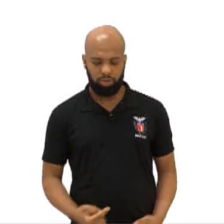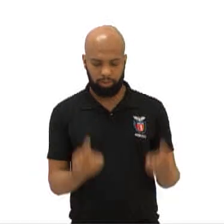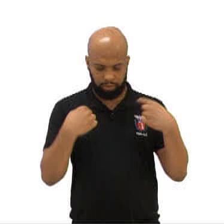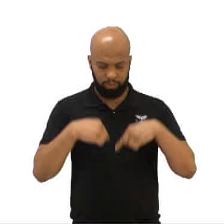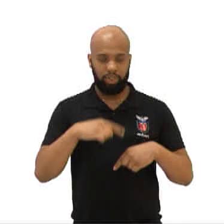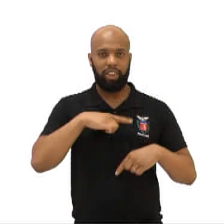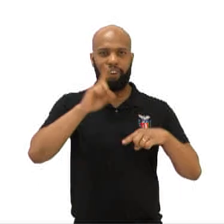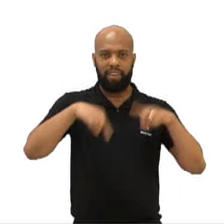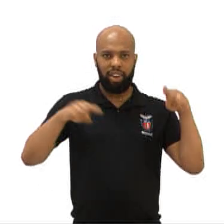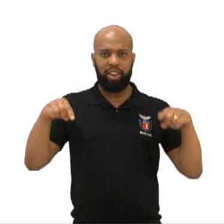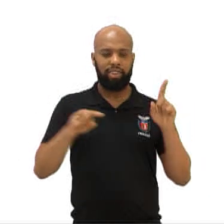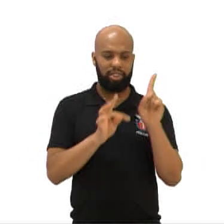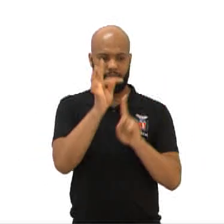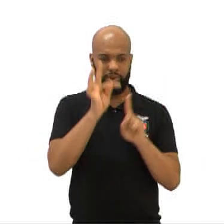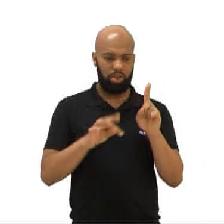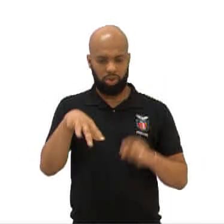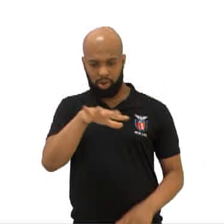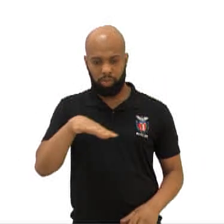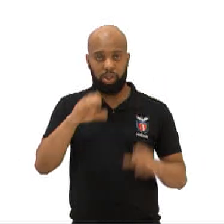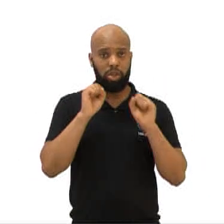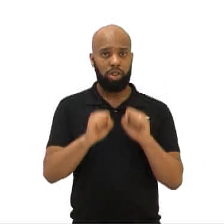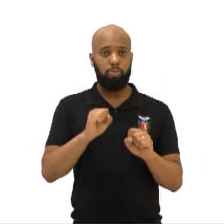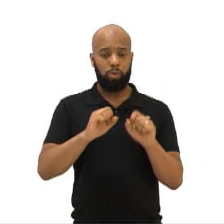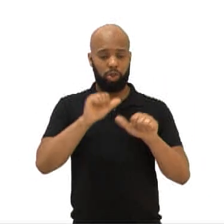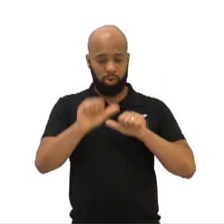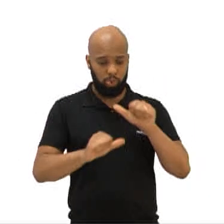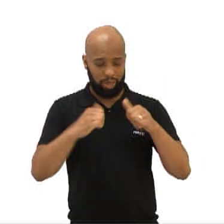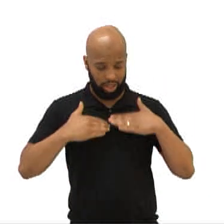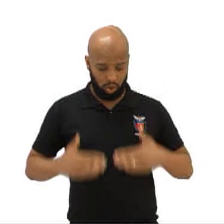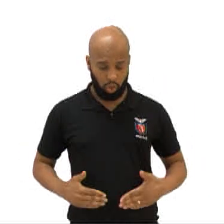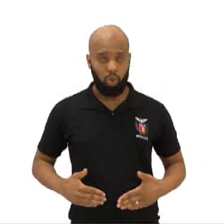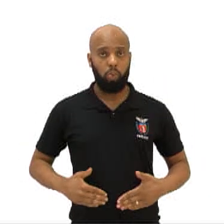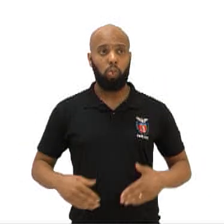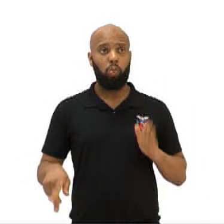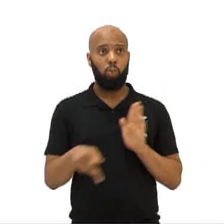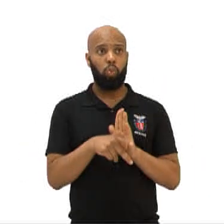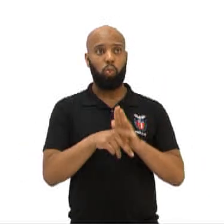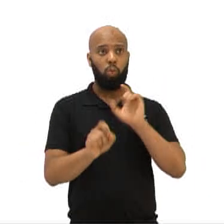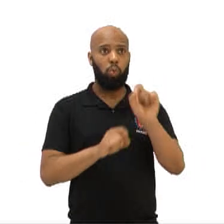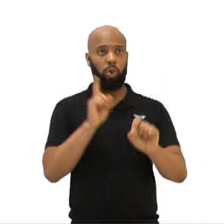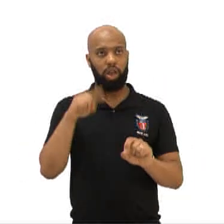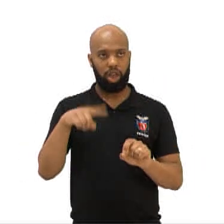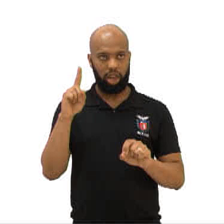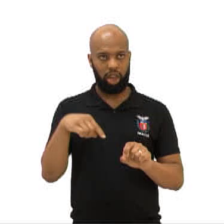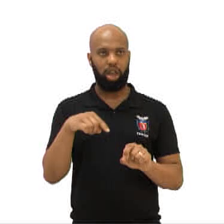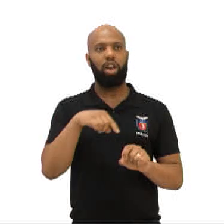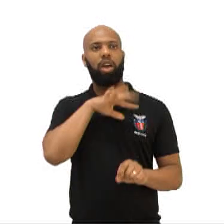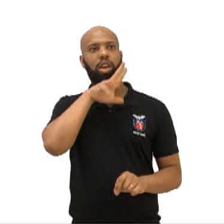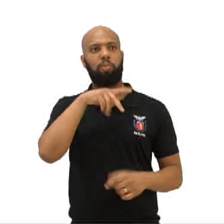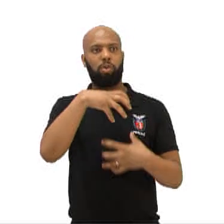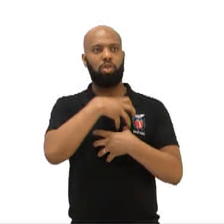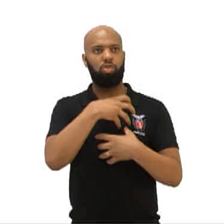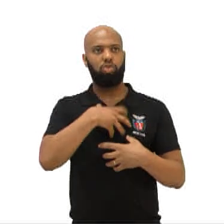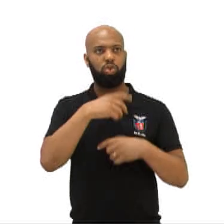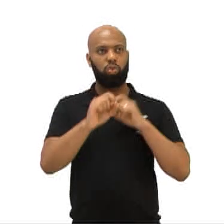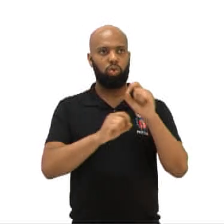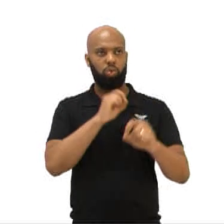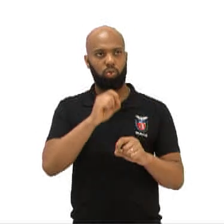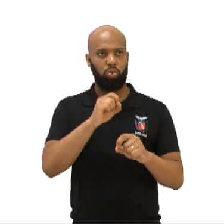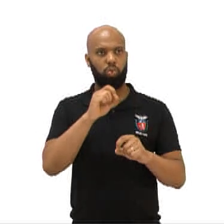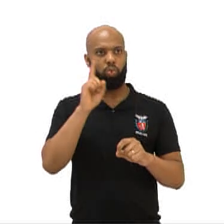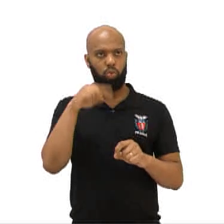variação de temperatura do ambiente pode alterar a temperatura corporal em animais ectotérmicos. A taxa metabólica, responsável pela